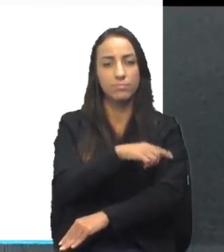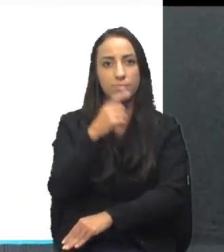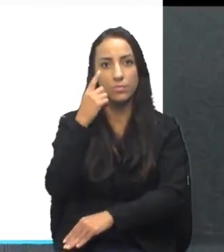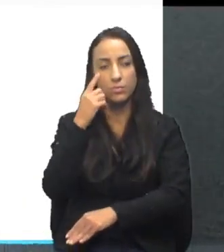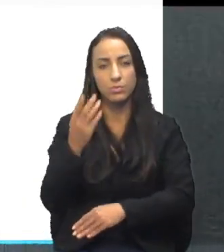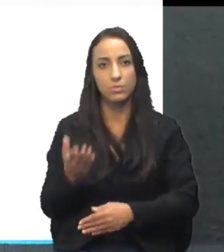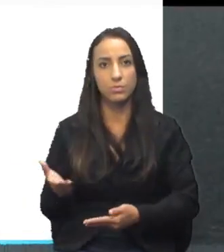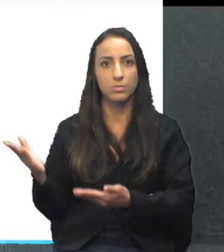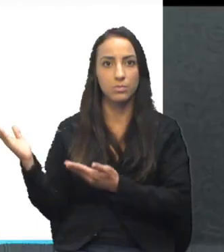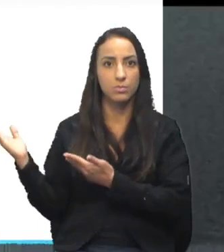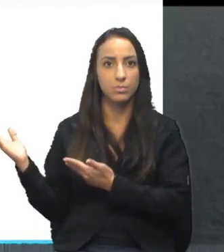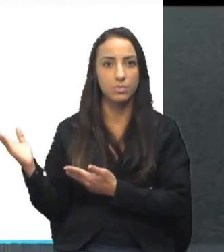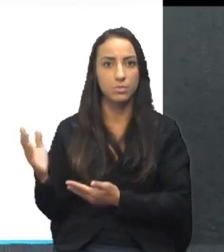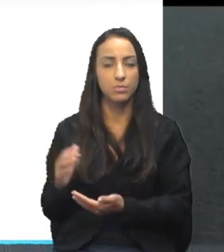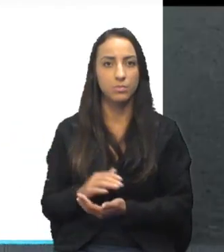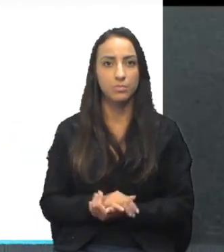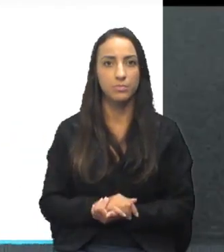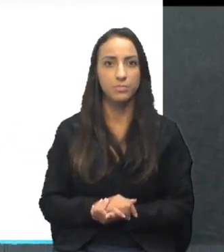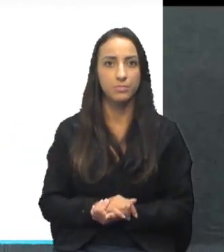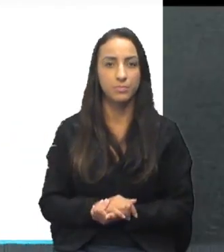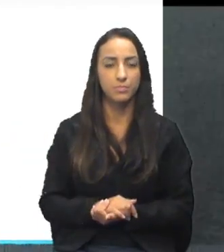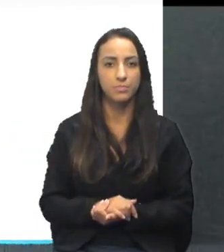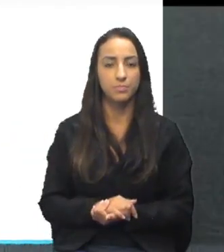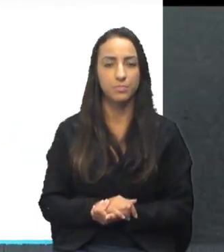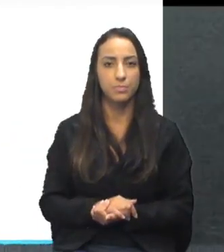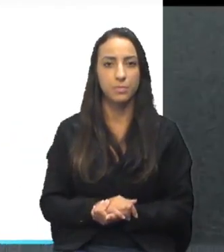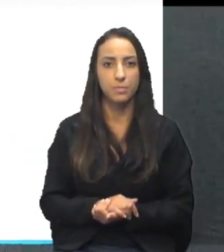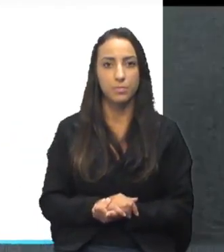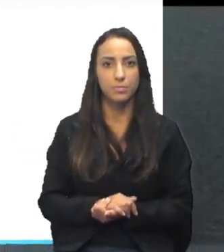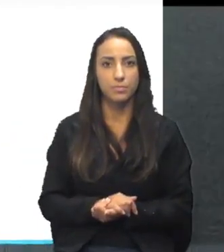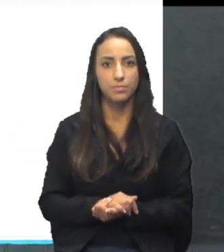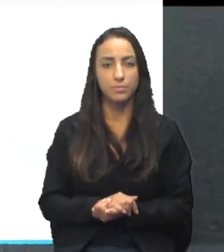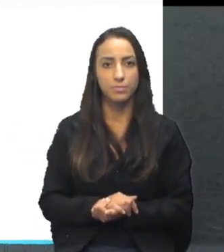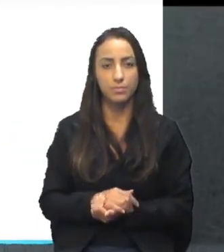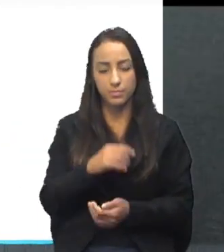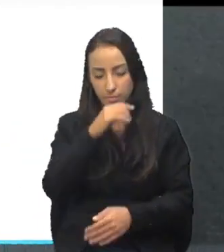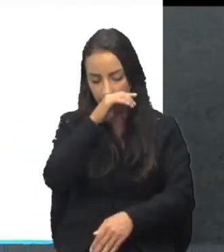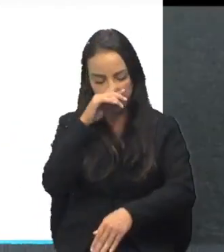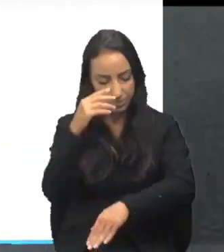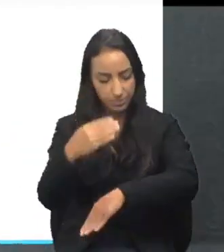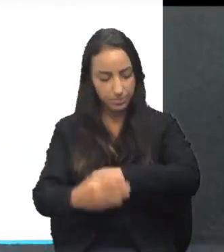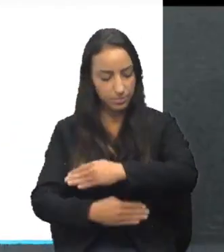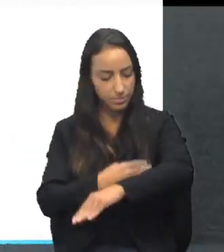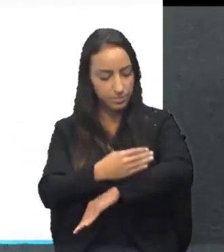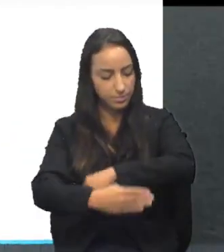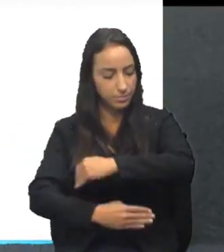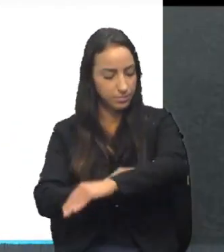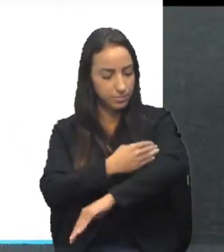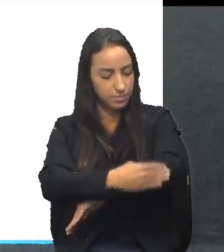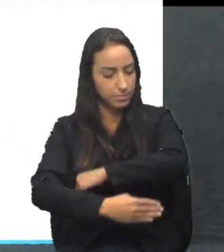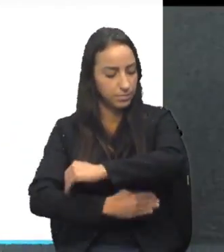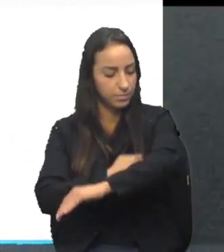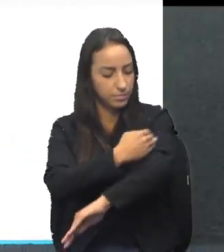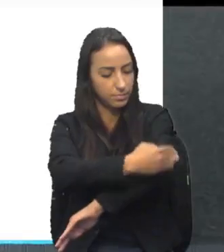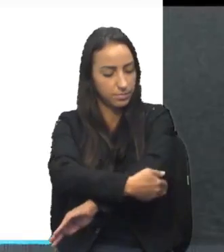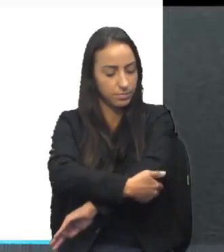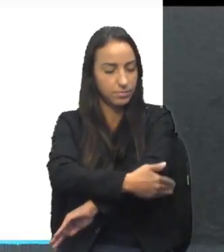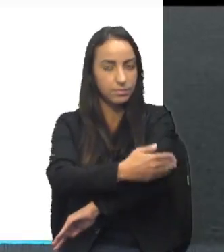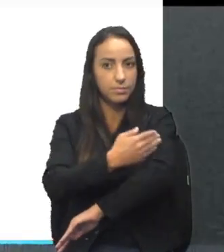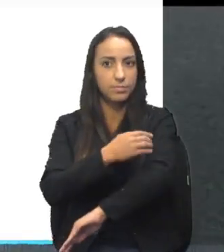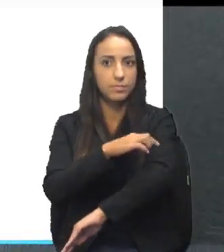Veja, ela pega grande parte da região de antebraço e braço. Portanto, é quando